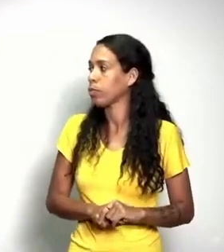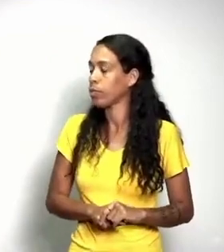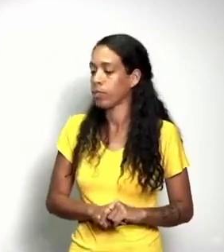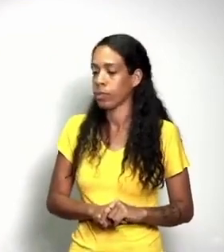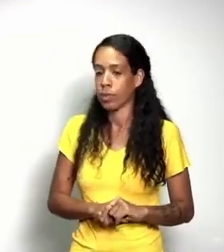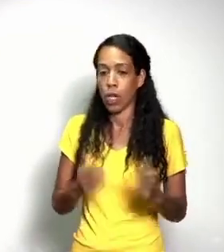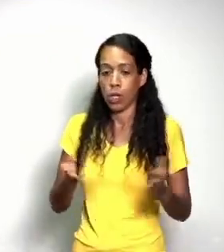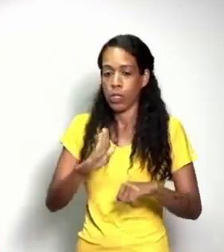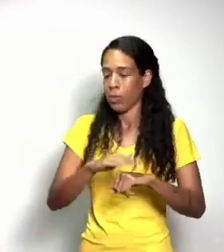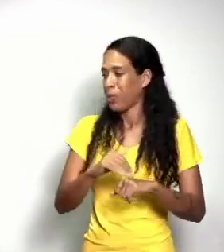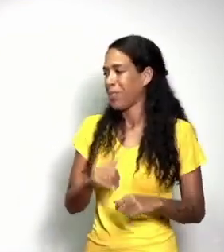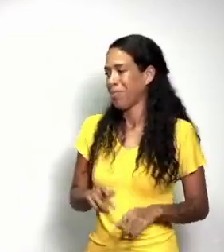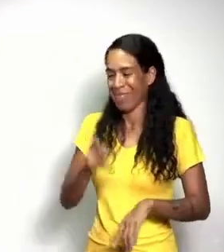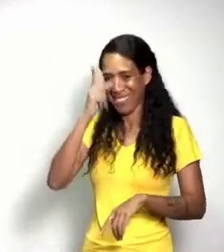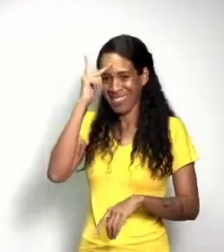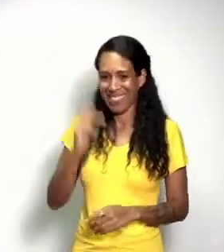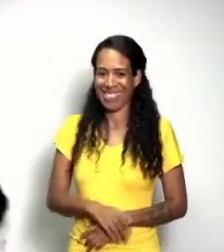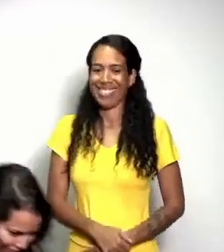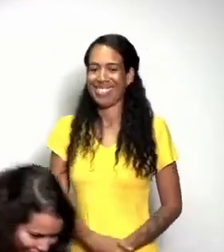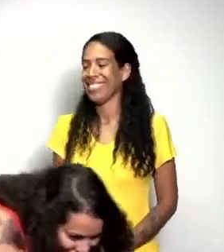pessoas, tá? Obrigada.